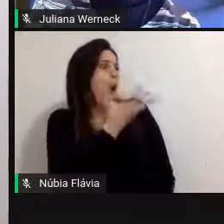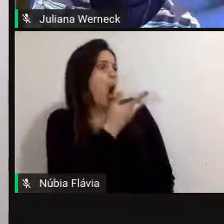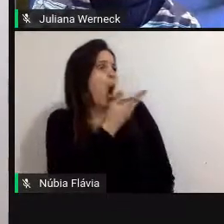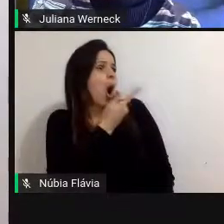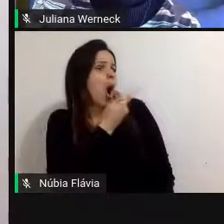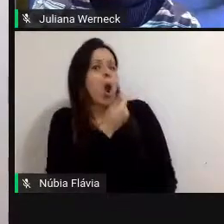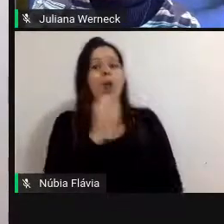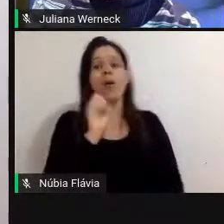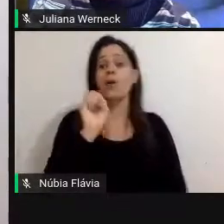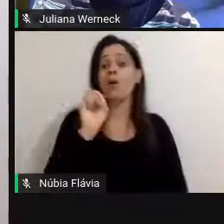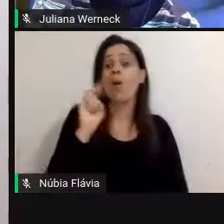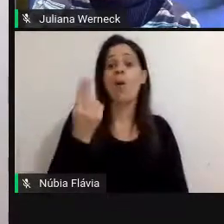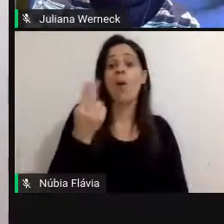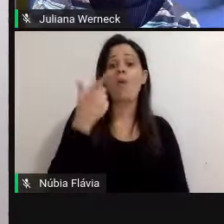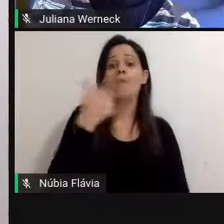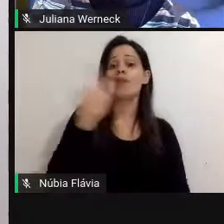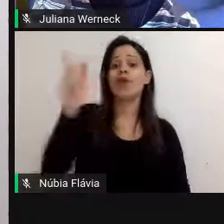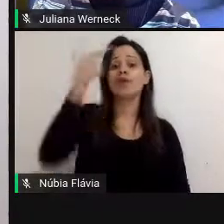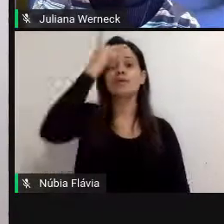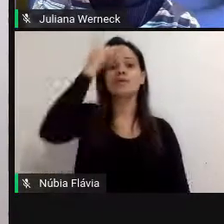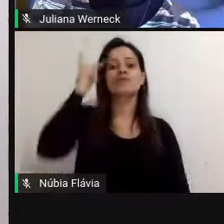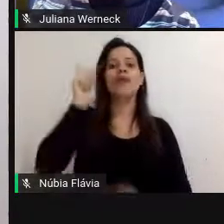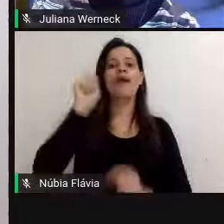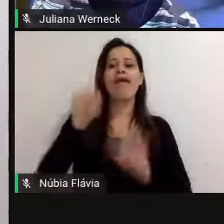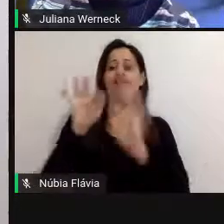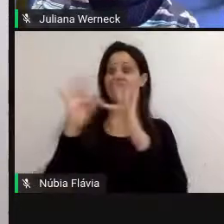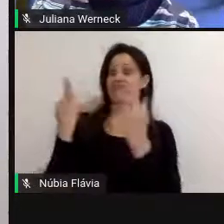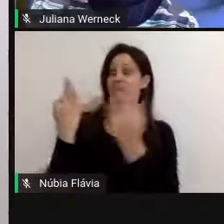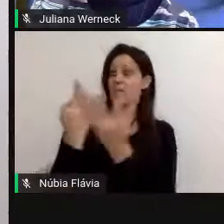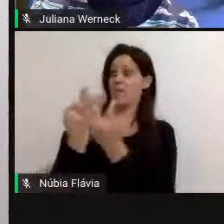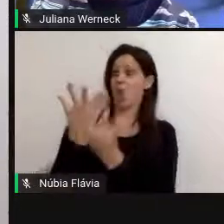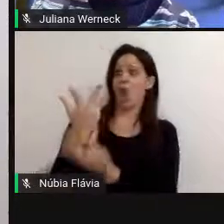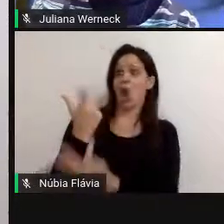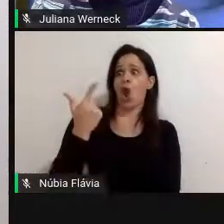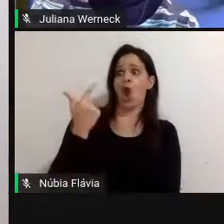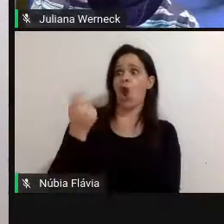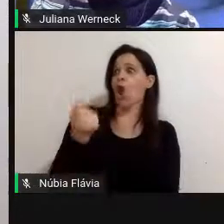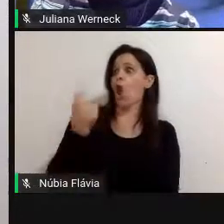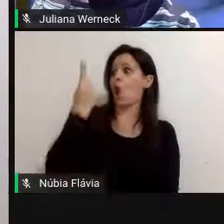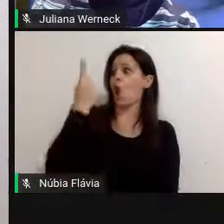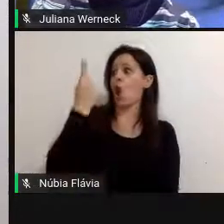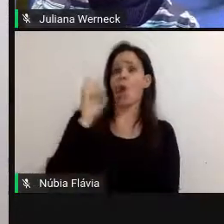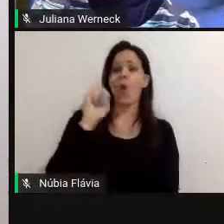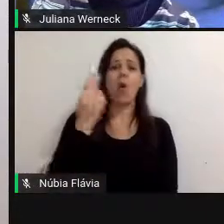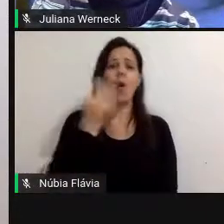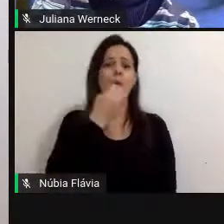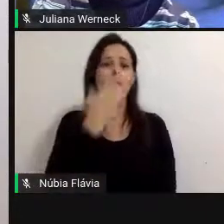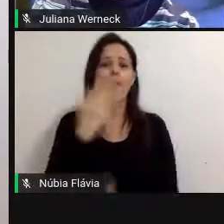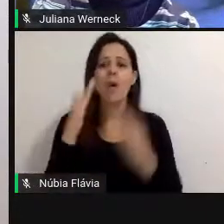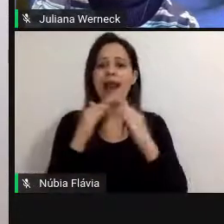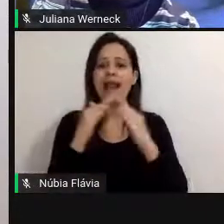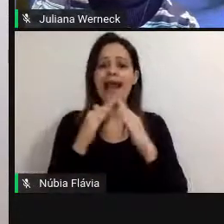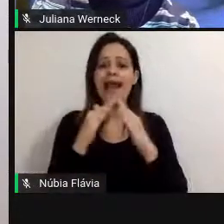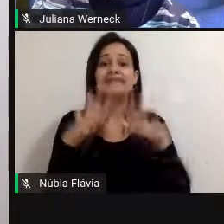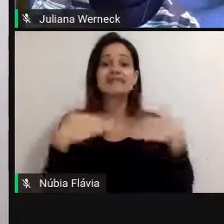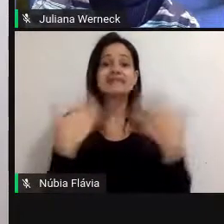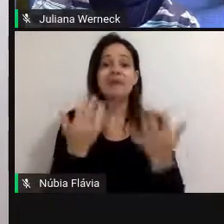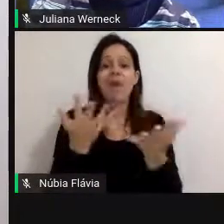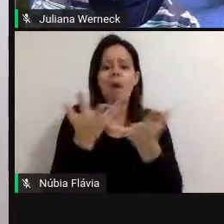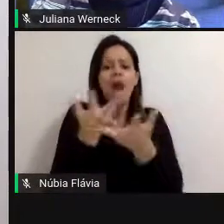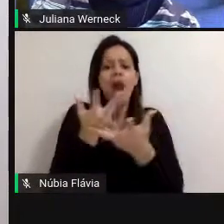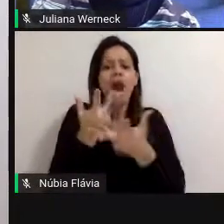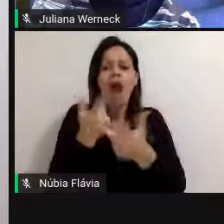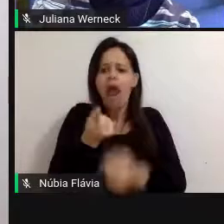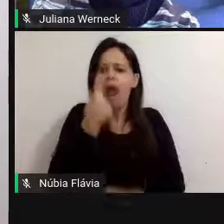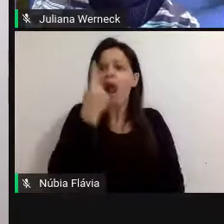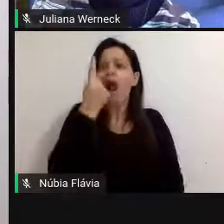ser simplesmente constituir uma família, ter filhos, uma boa casa. Então, esse extraordinário é muito